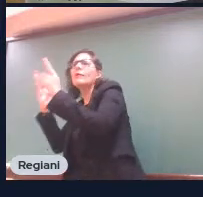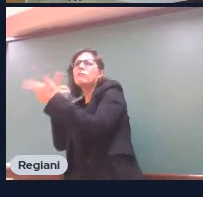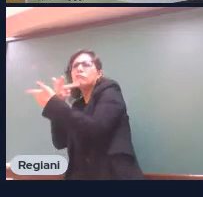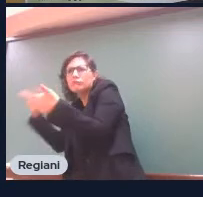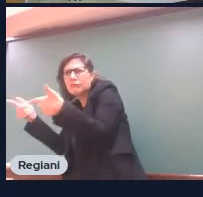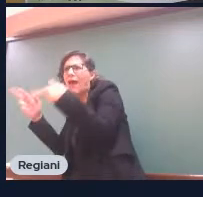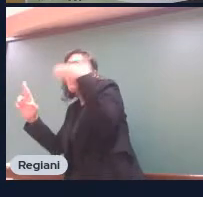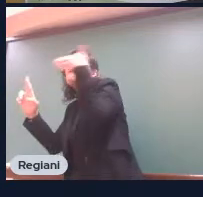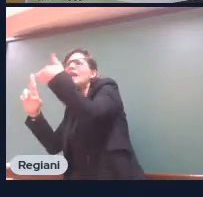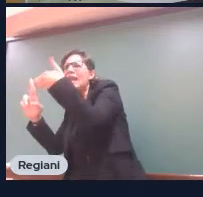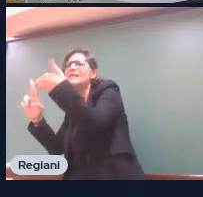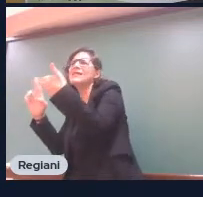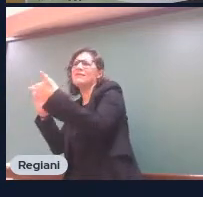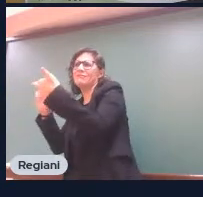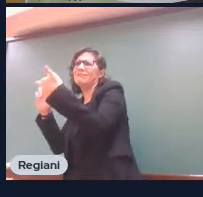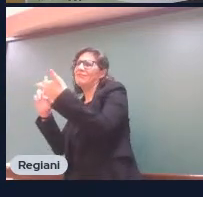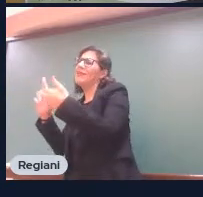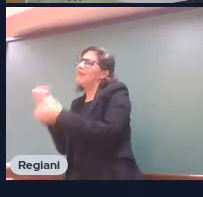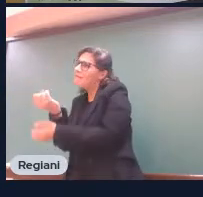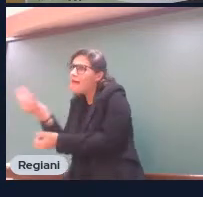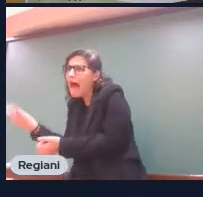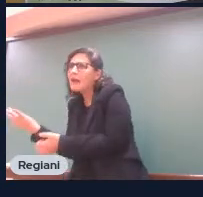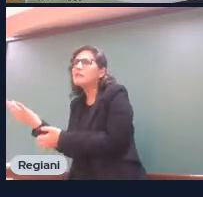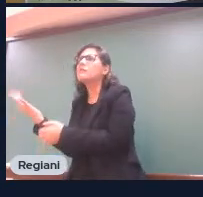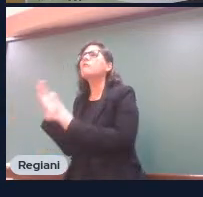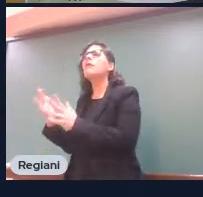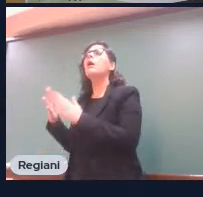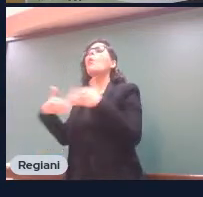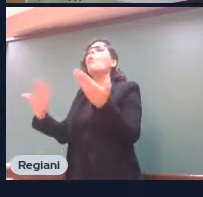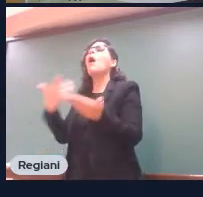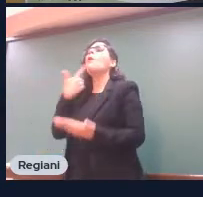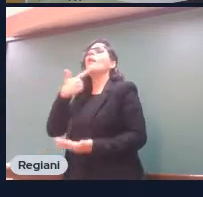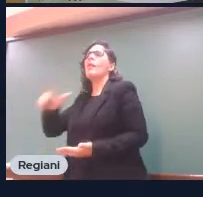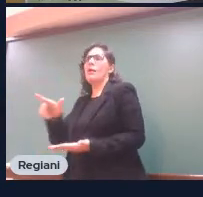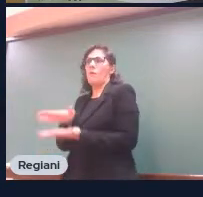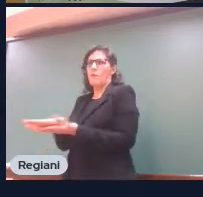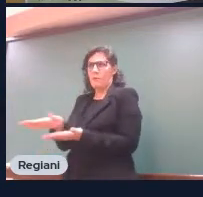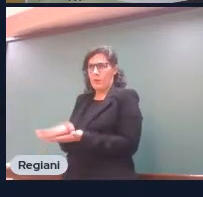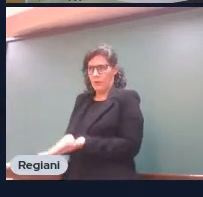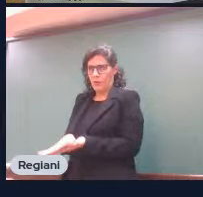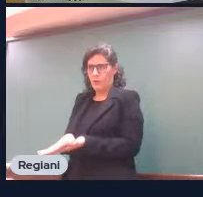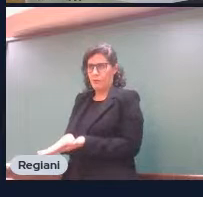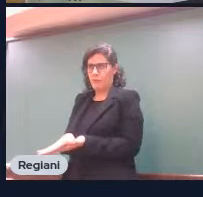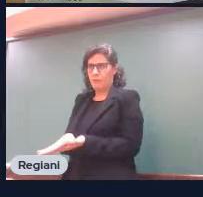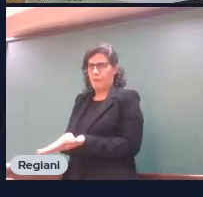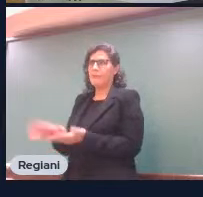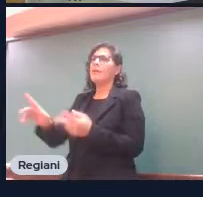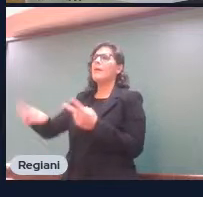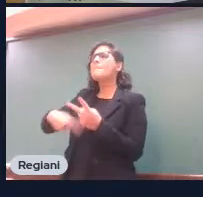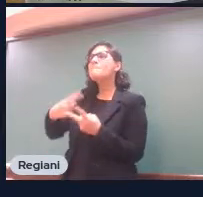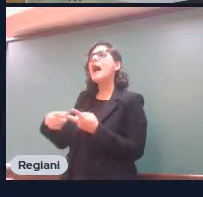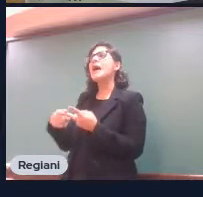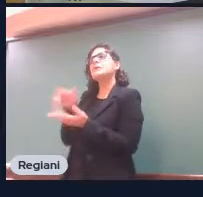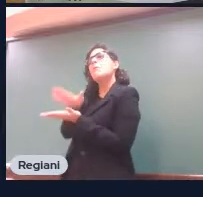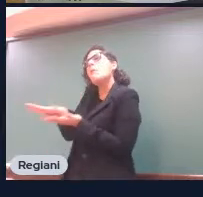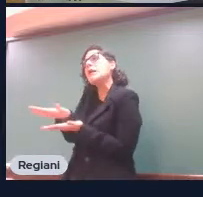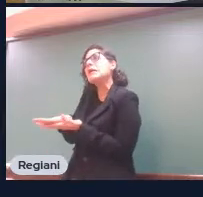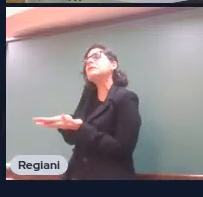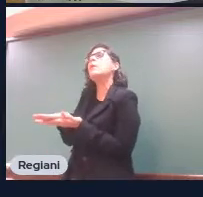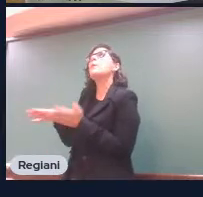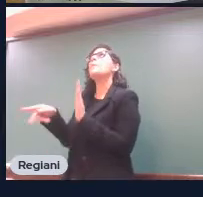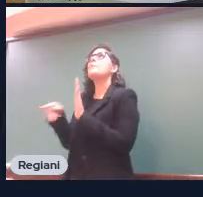que são publicadas, né, as publicações dos idiomas e as publicações